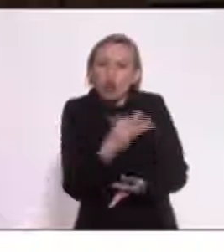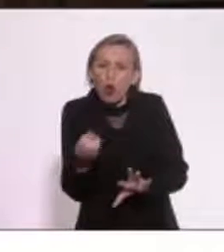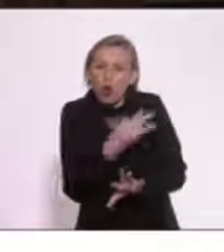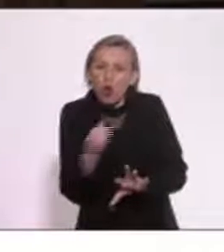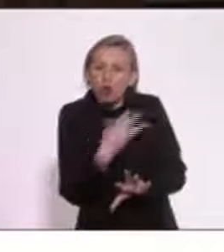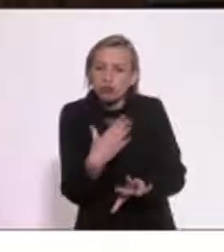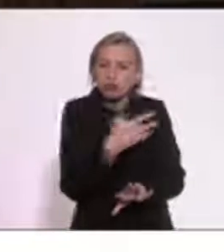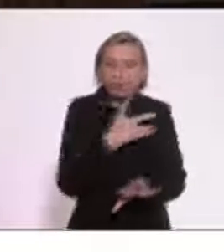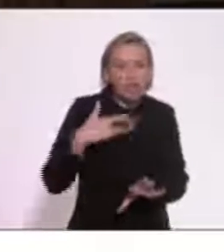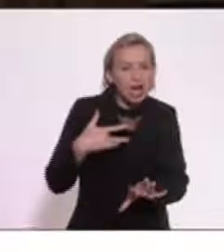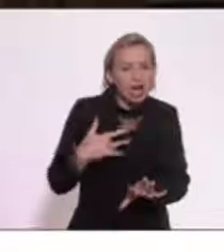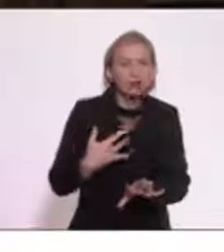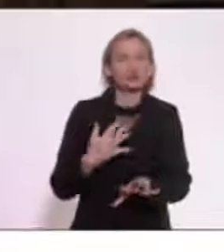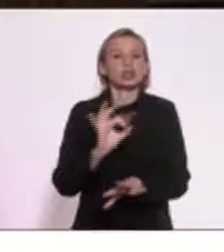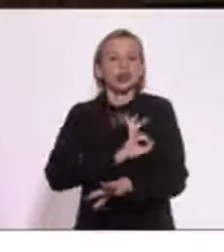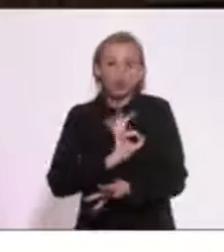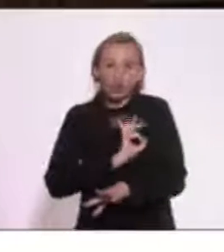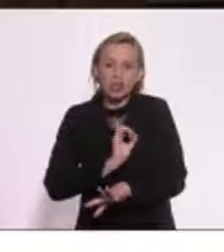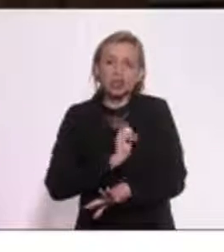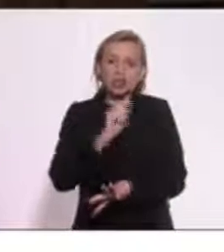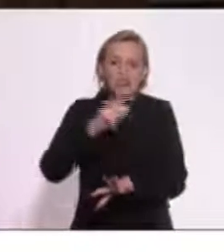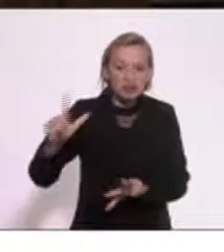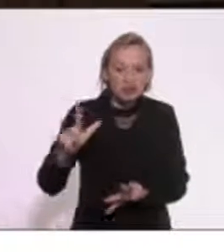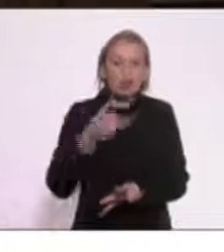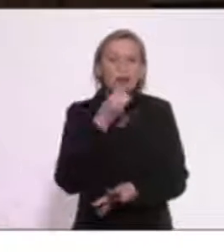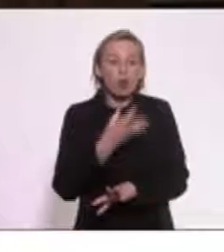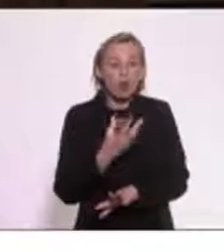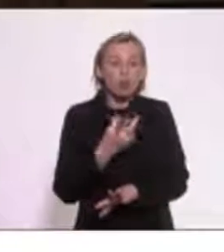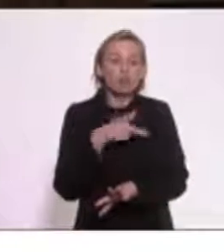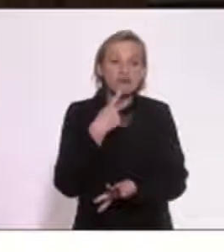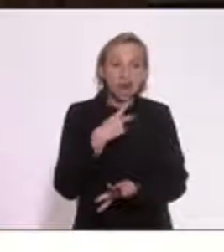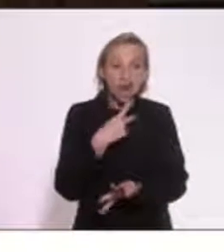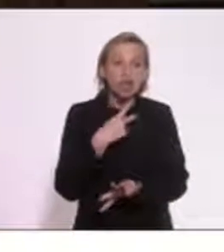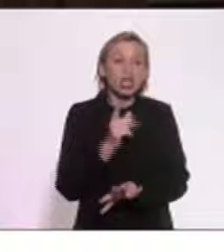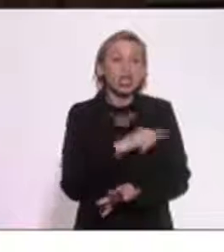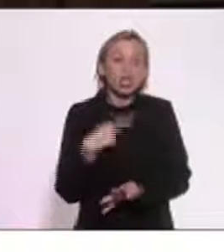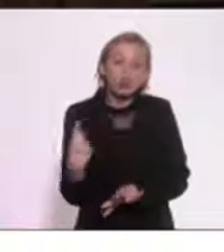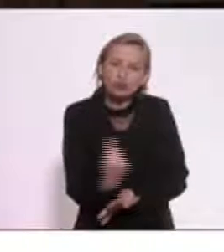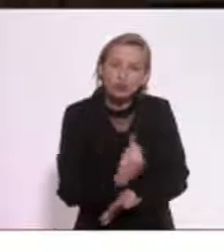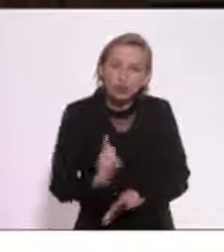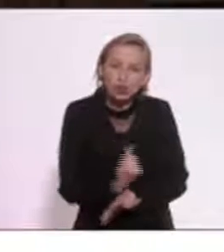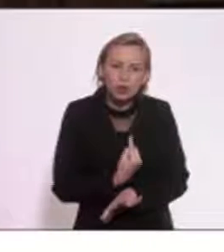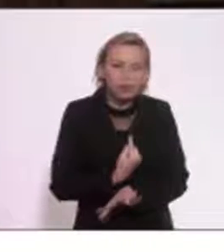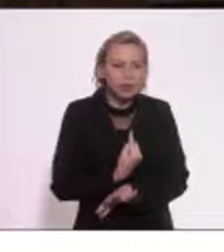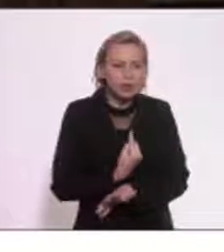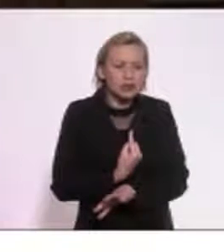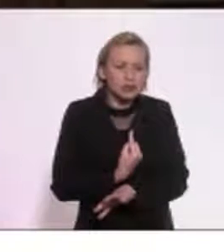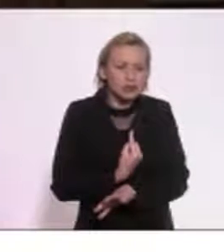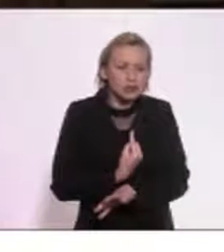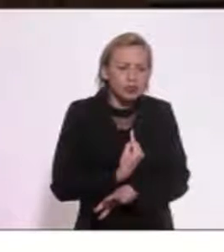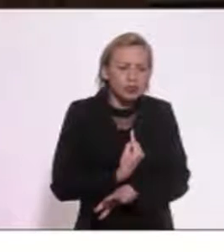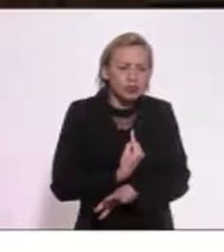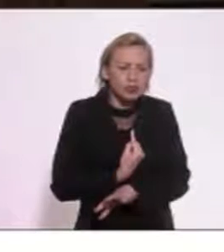da saúde da Polícia Civil. É bom que se diga que a nossa